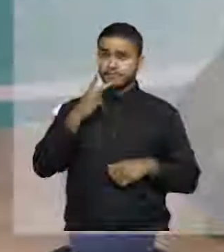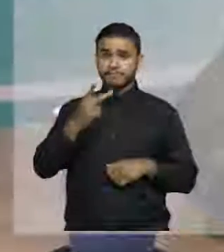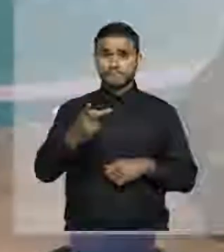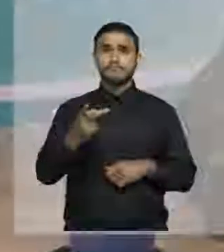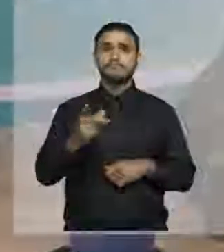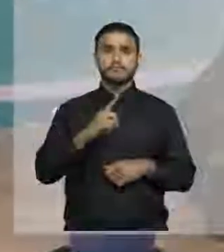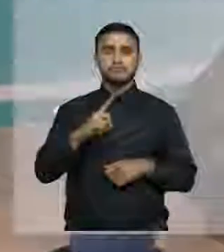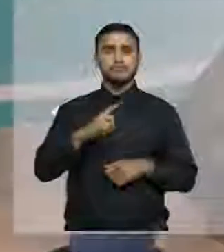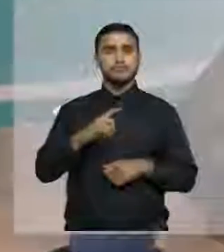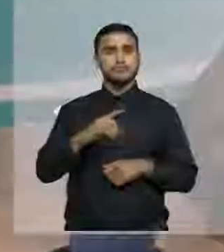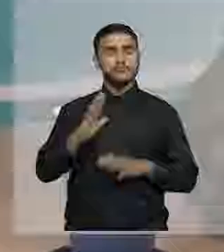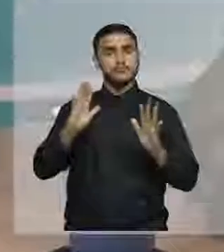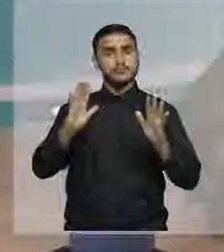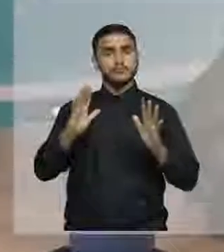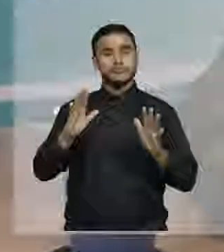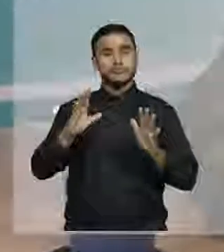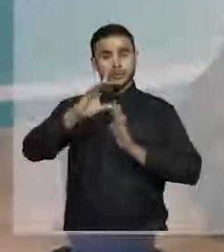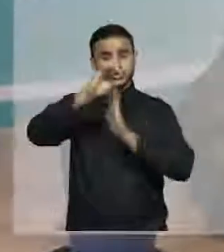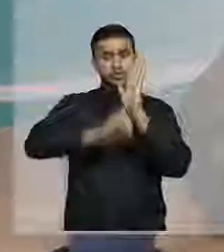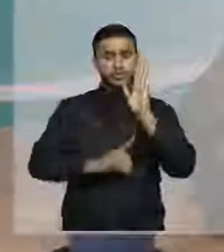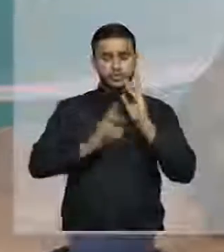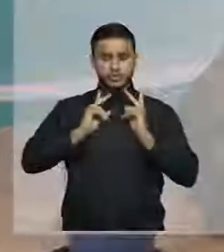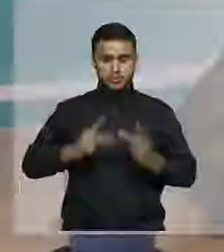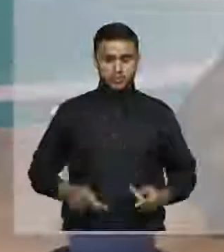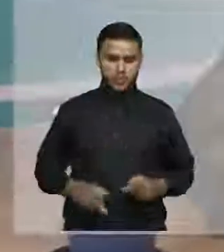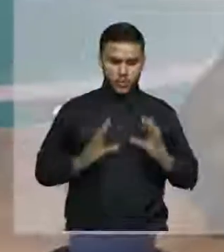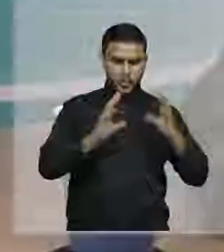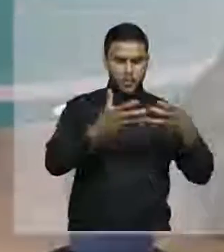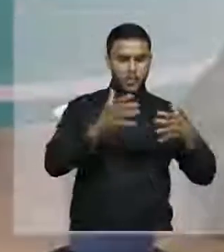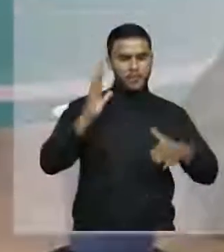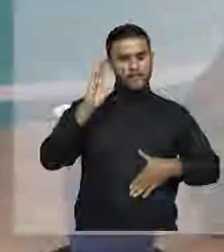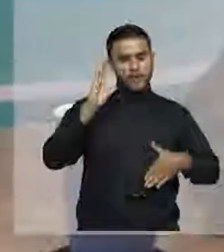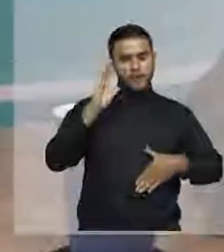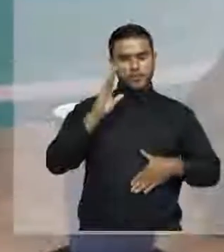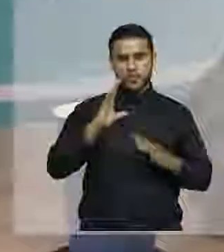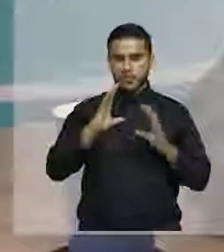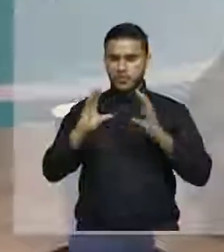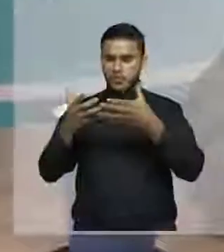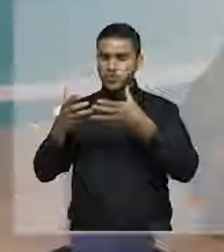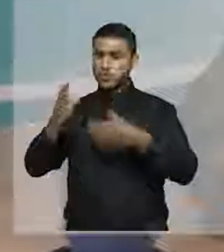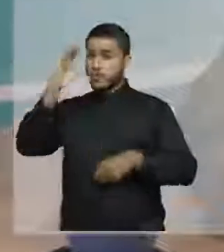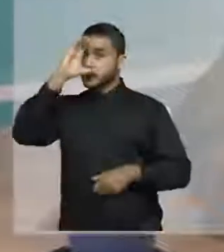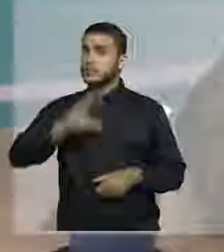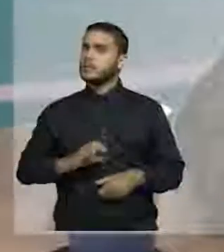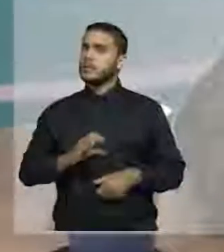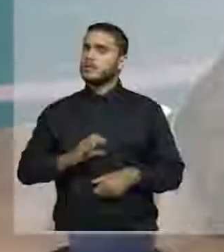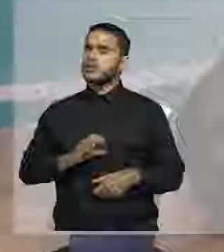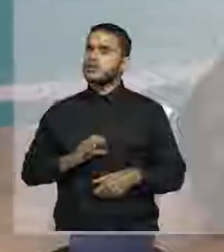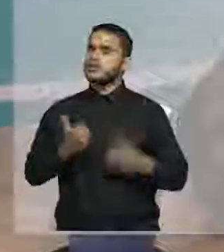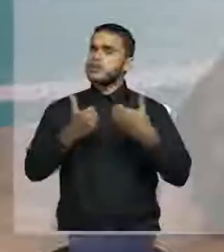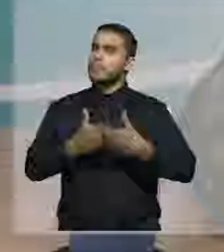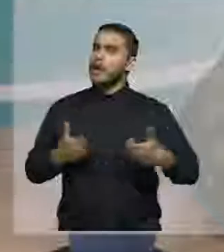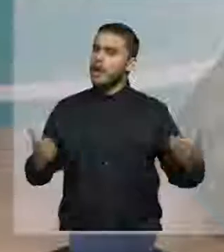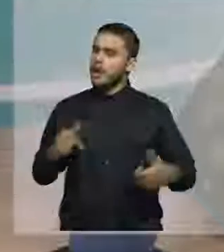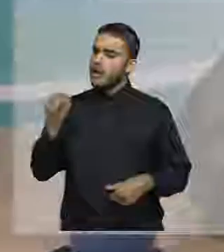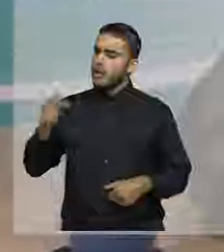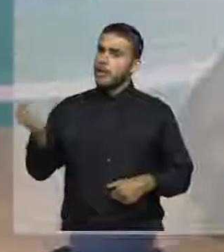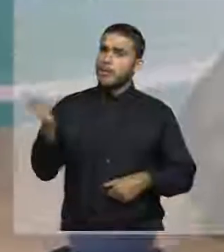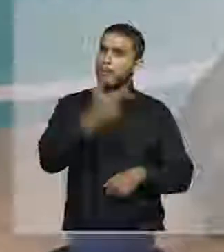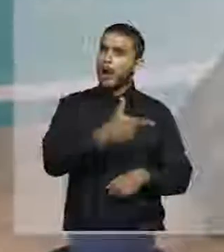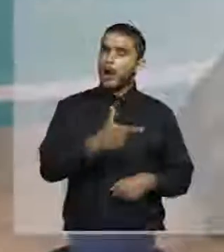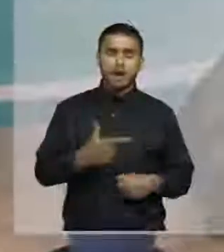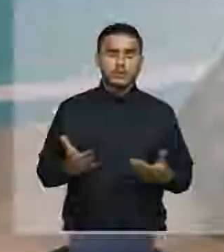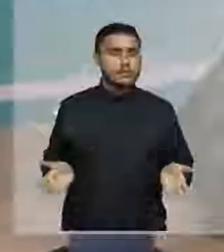concreto, há uma hierarquia entre o direito humano de um humano direito e o direito humano de um humano não